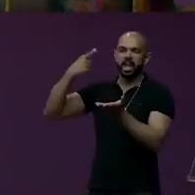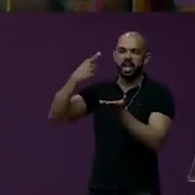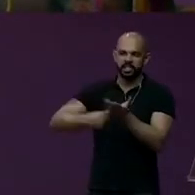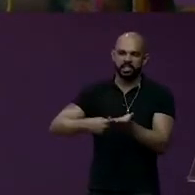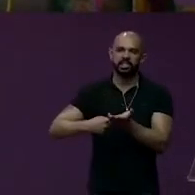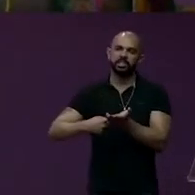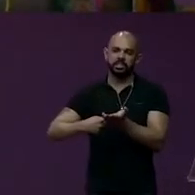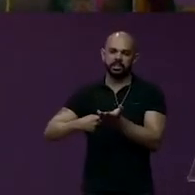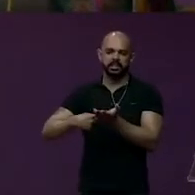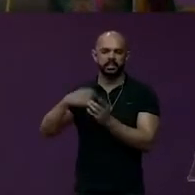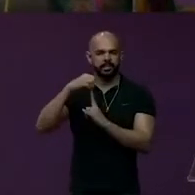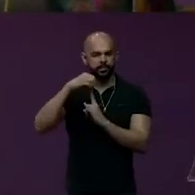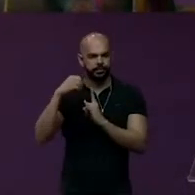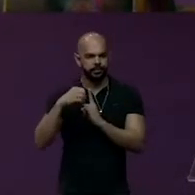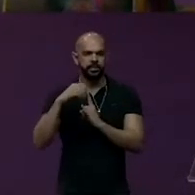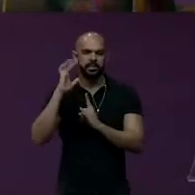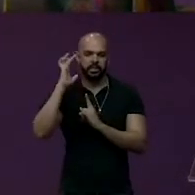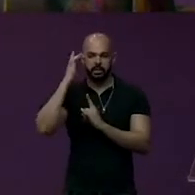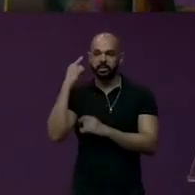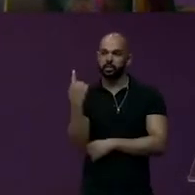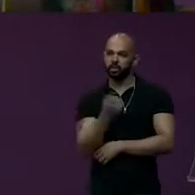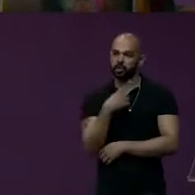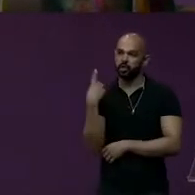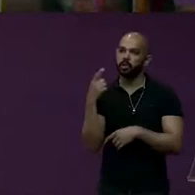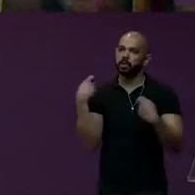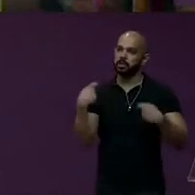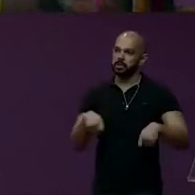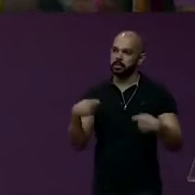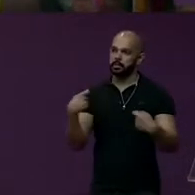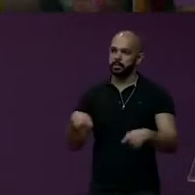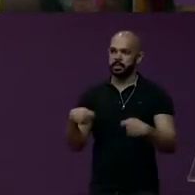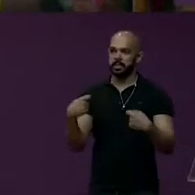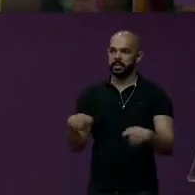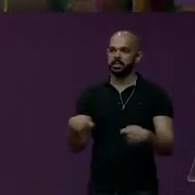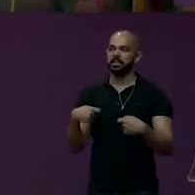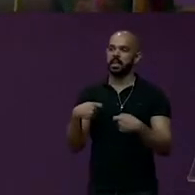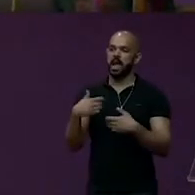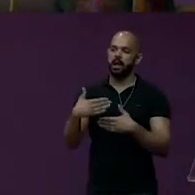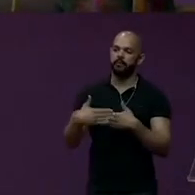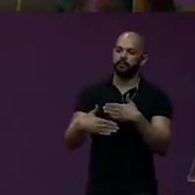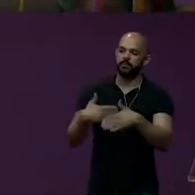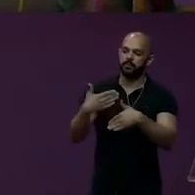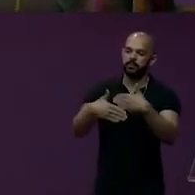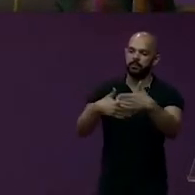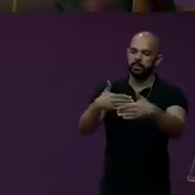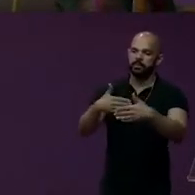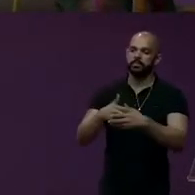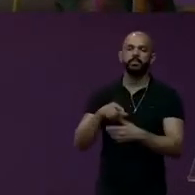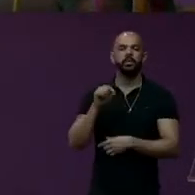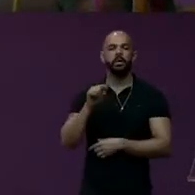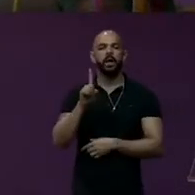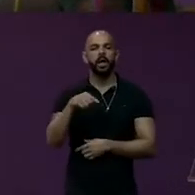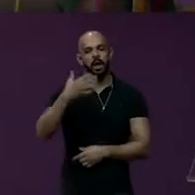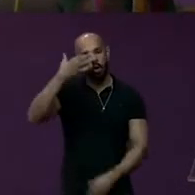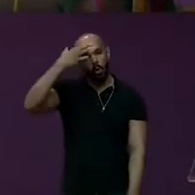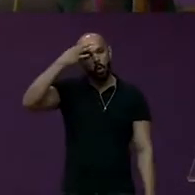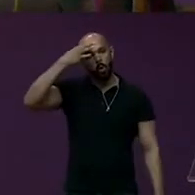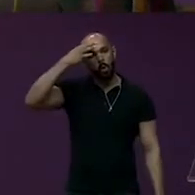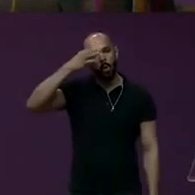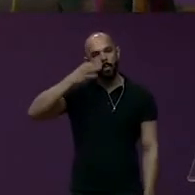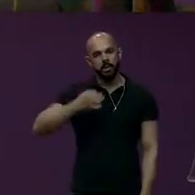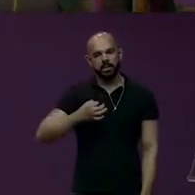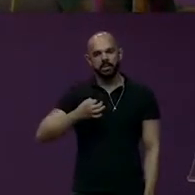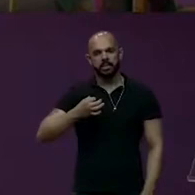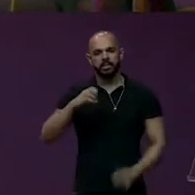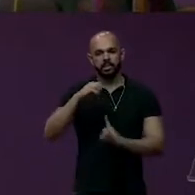da Fiocruz e que eu acho que nós precisamos avançar nisso, que é a compreensão que